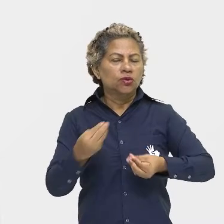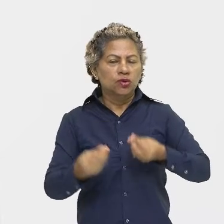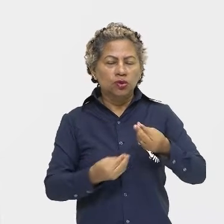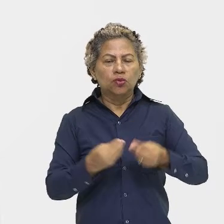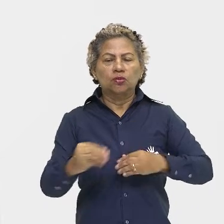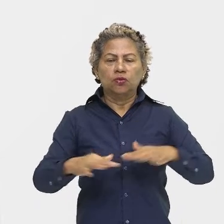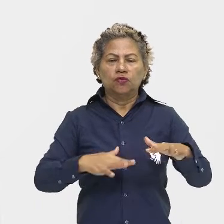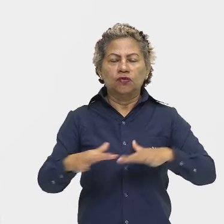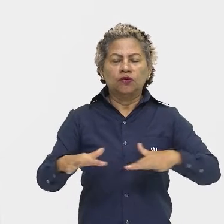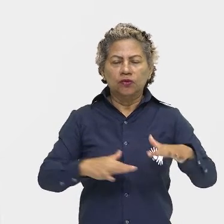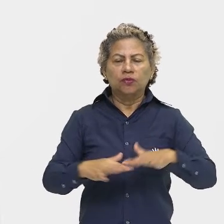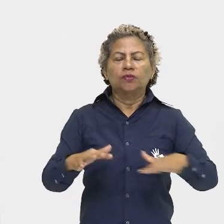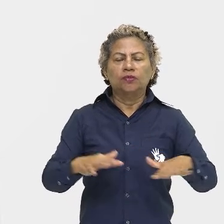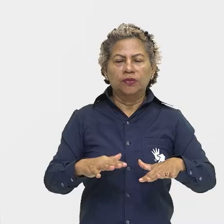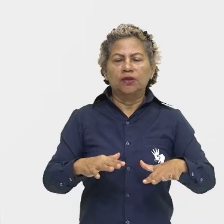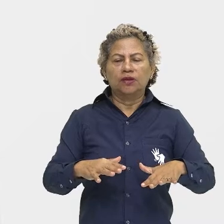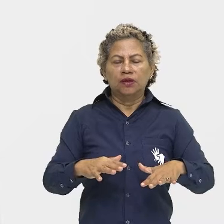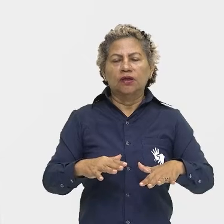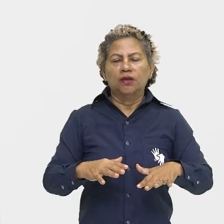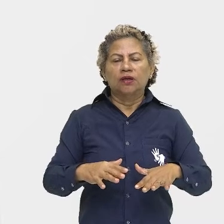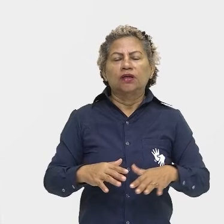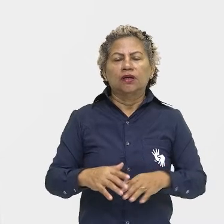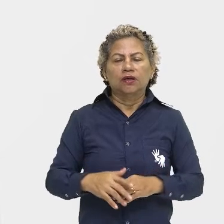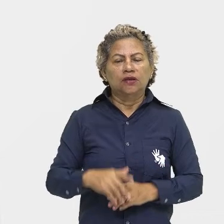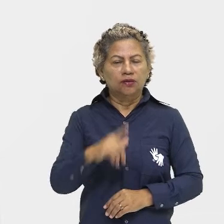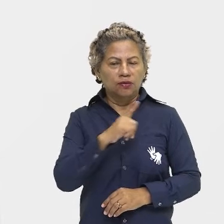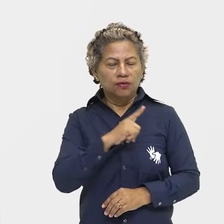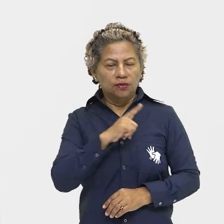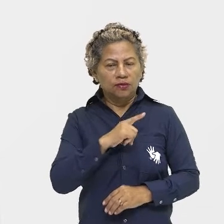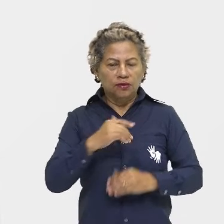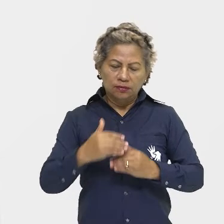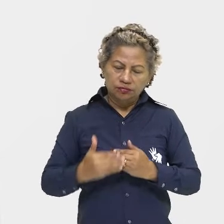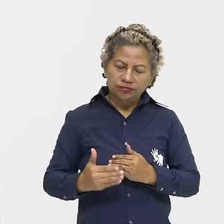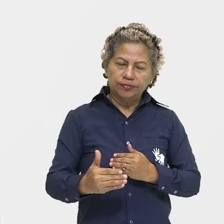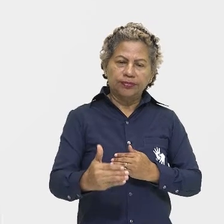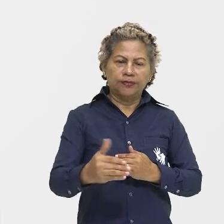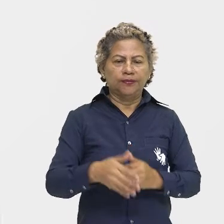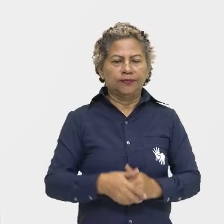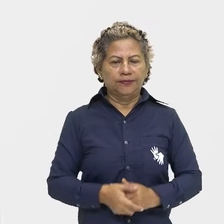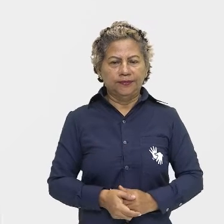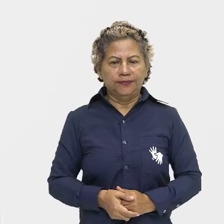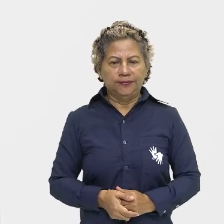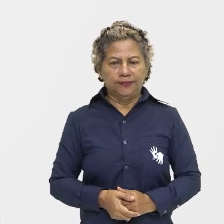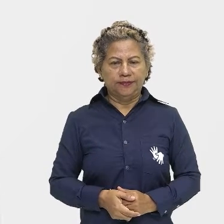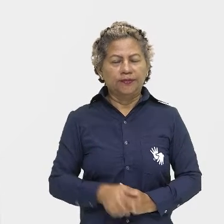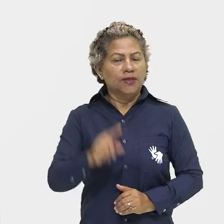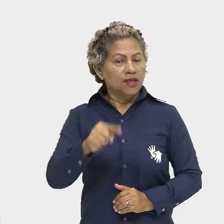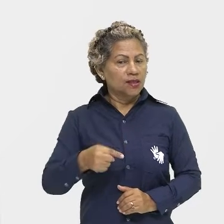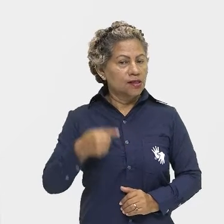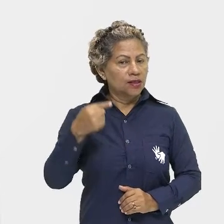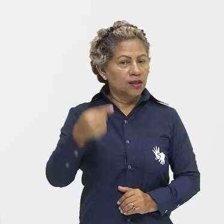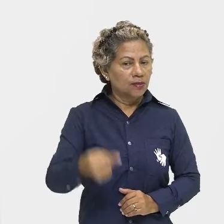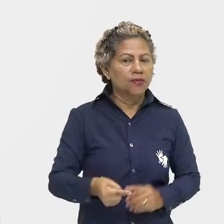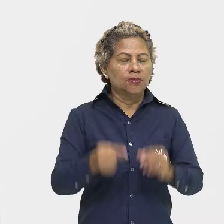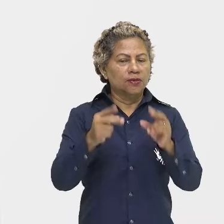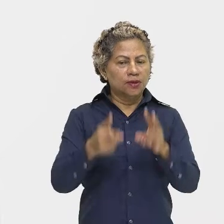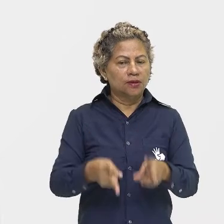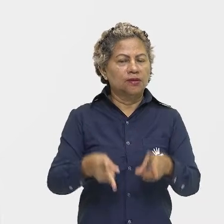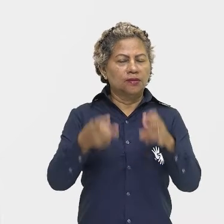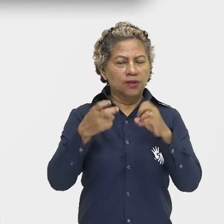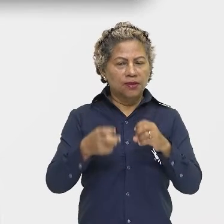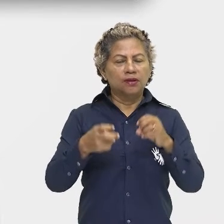esse movimento se repete ao longo do tempo. E aí depois nós vimos que quanto às